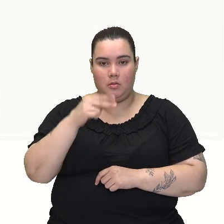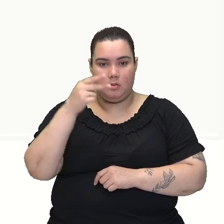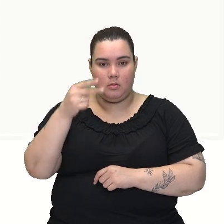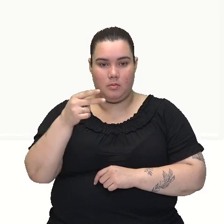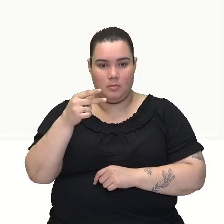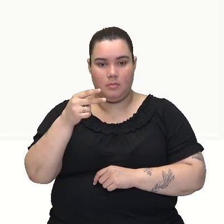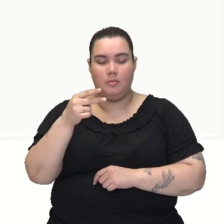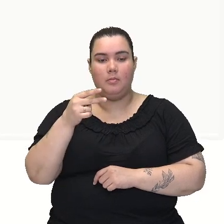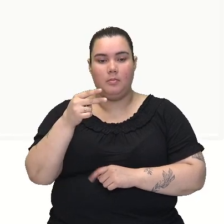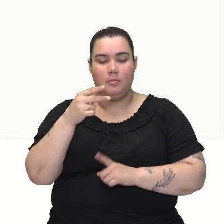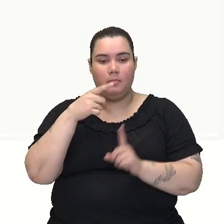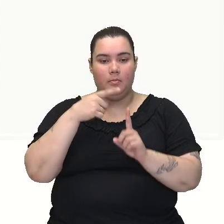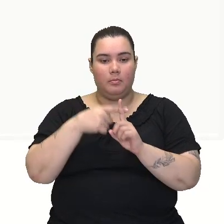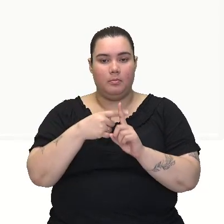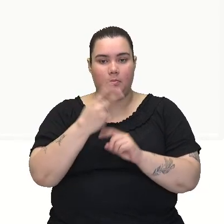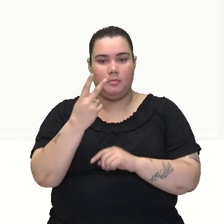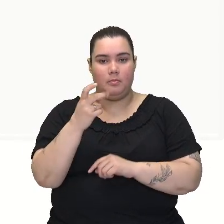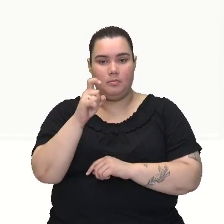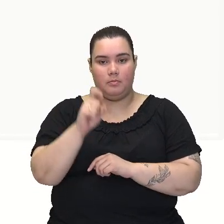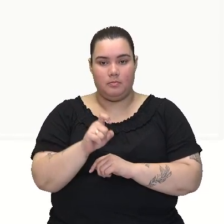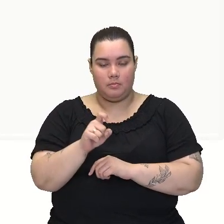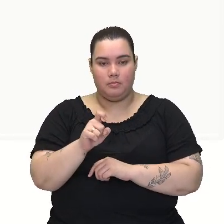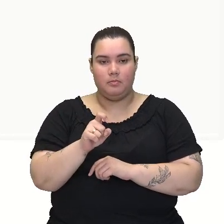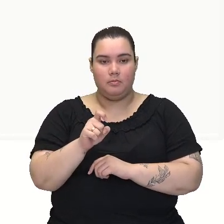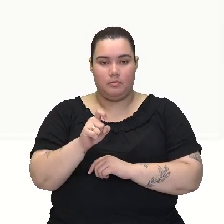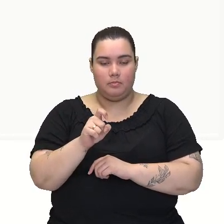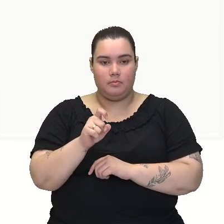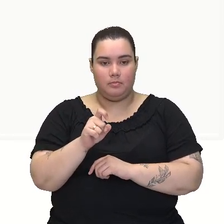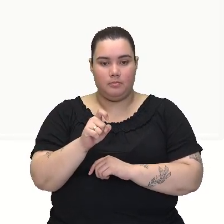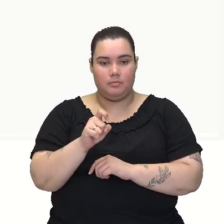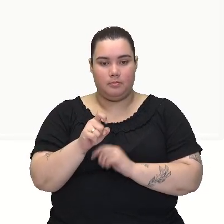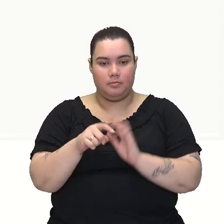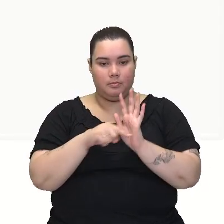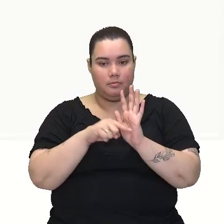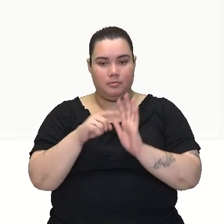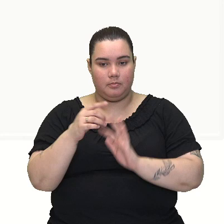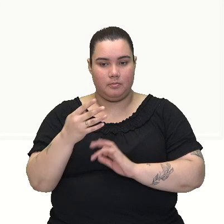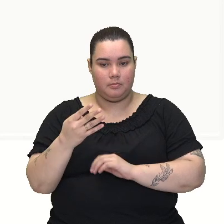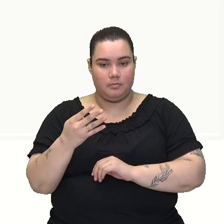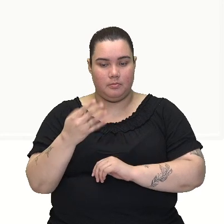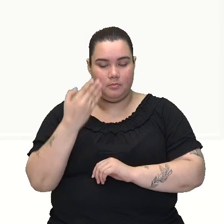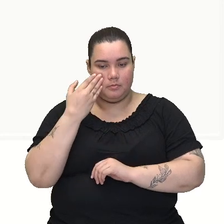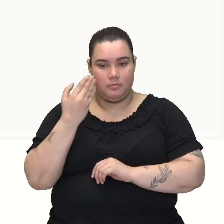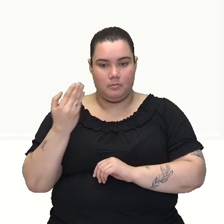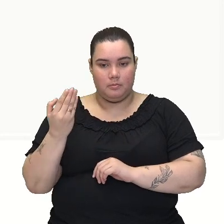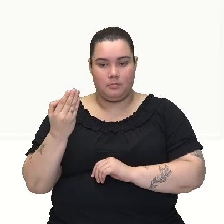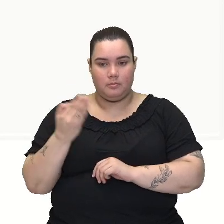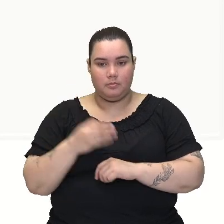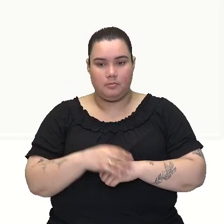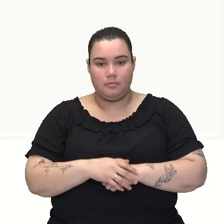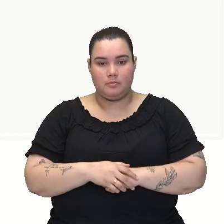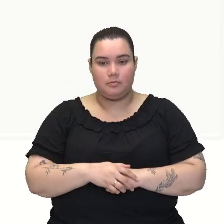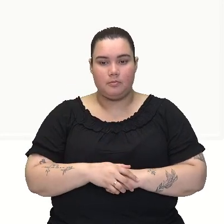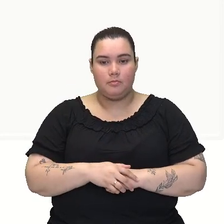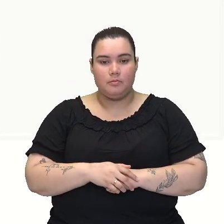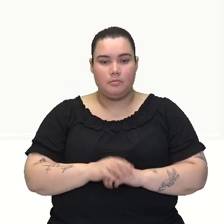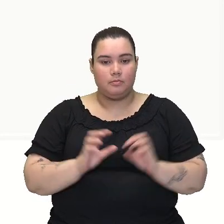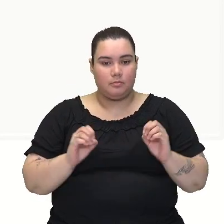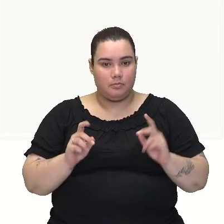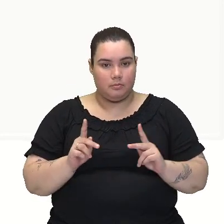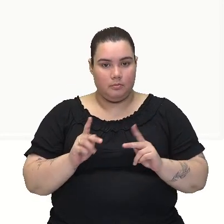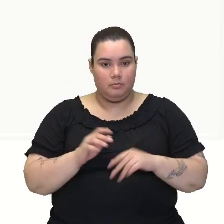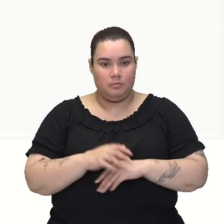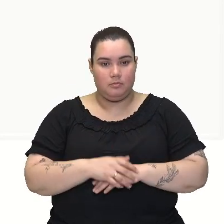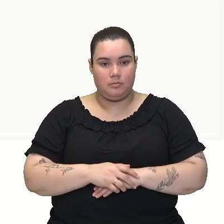quadrado mais 2x menos 4. Tudo bem? Está aí a